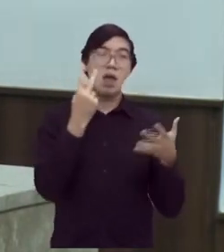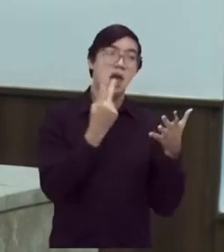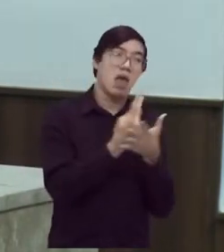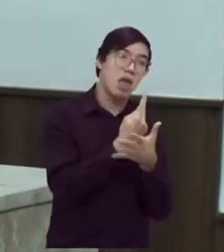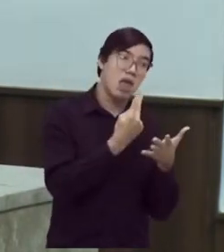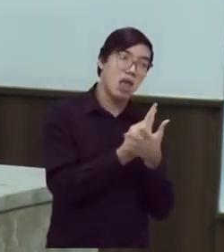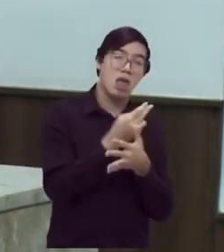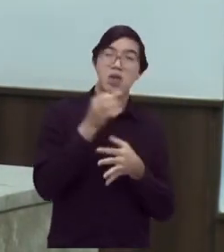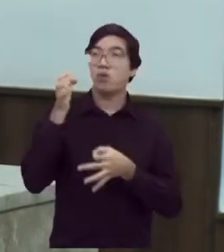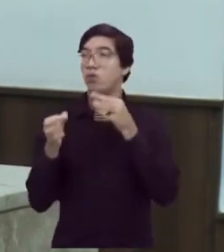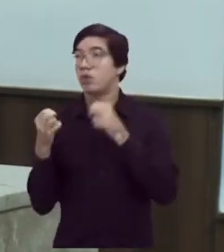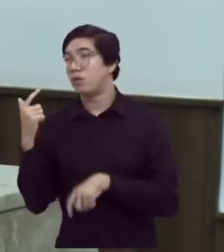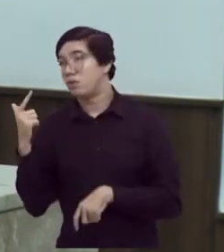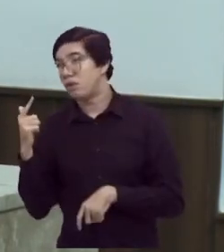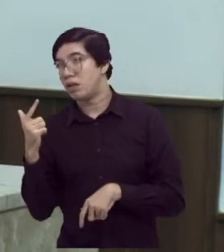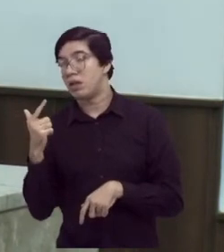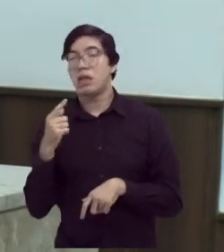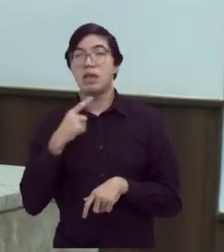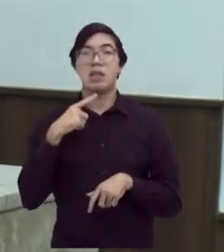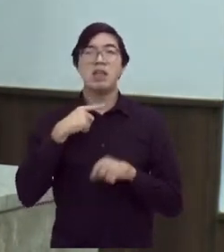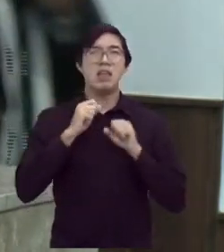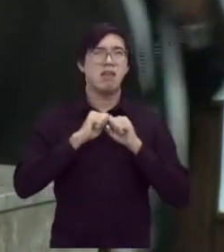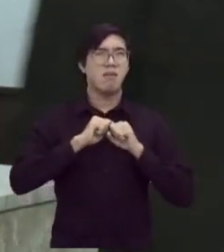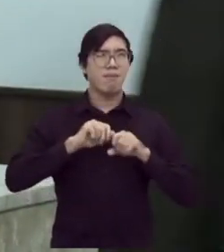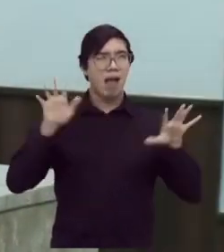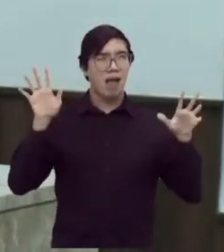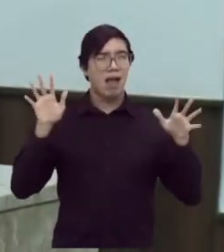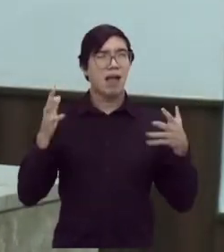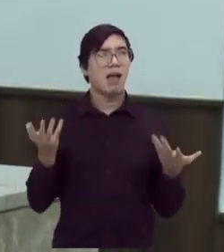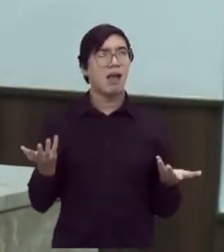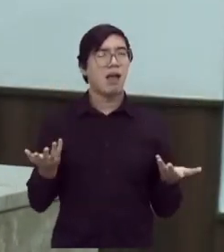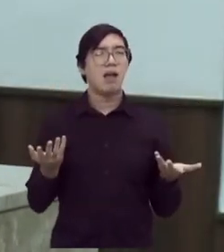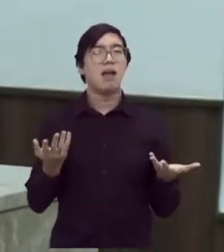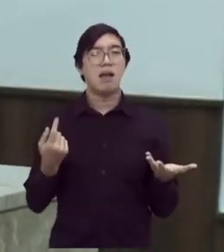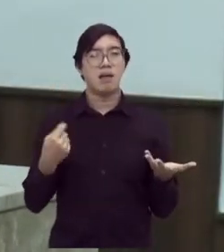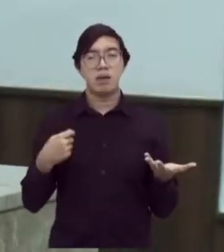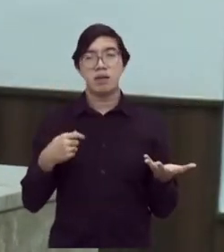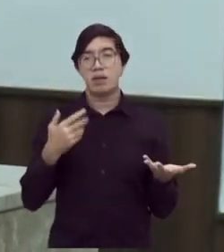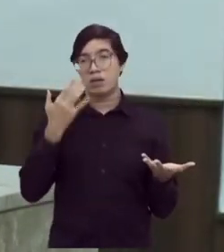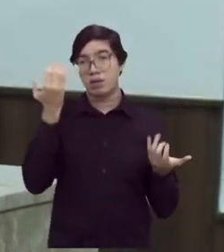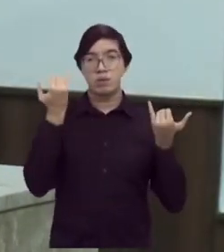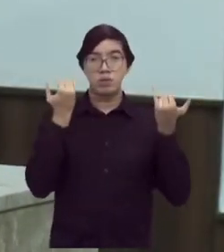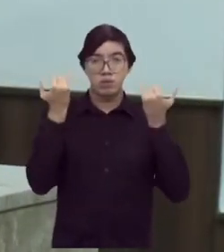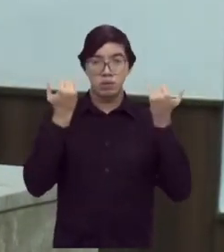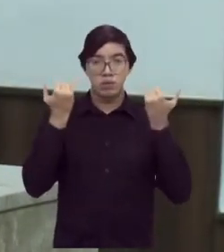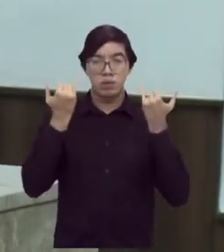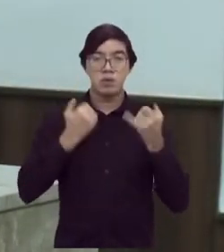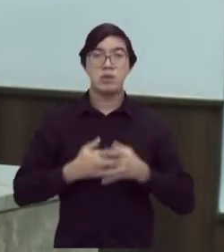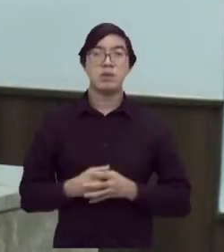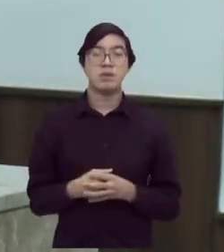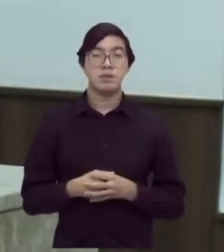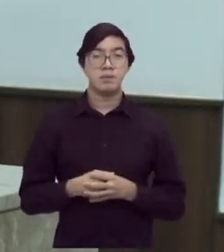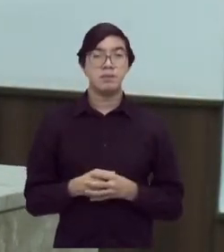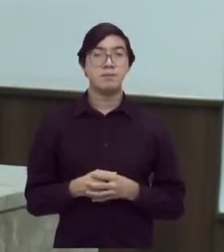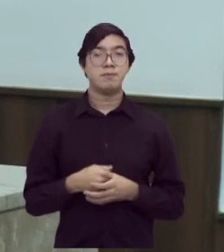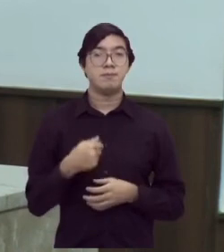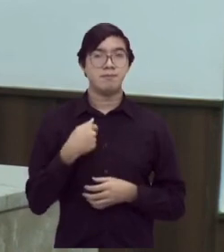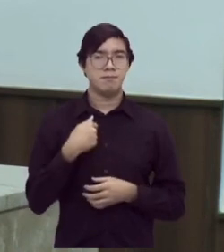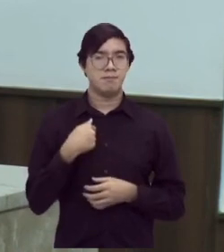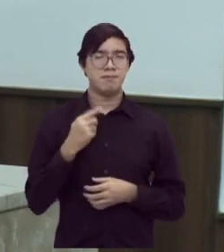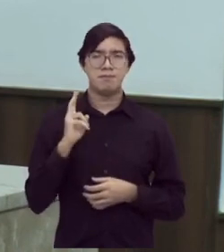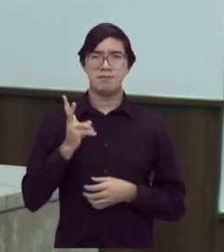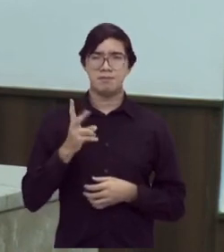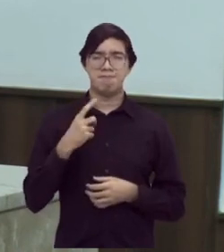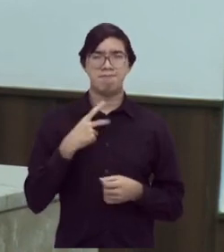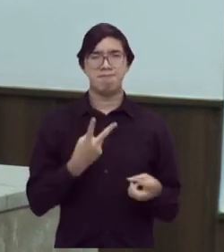propaga. E eu, particularmente, vereador Paulo Martins, que acompanho e que particularmente sempre enfrentei injustiça, jamais